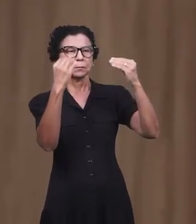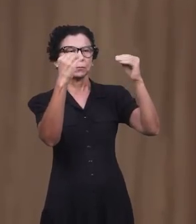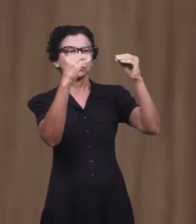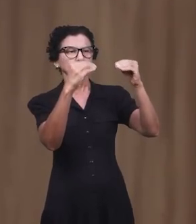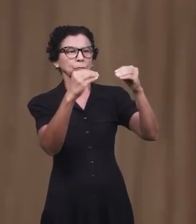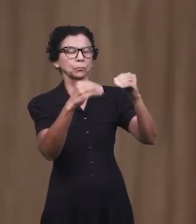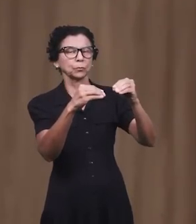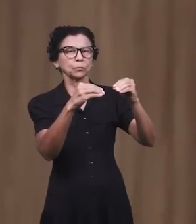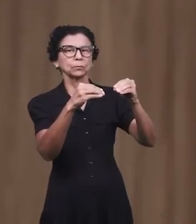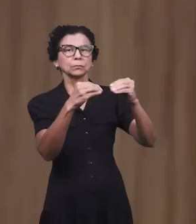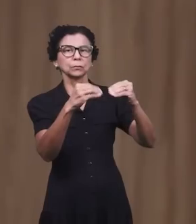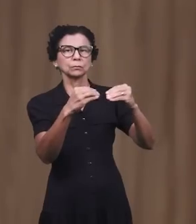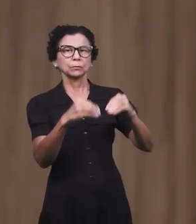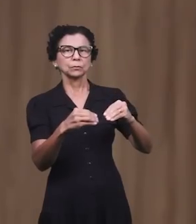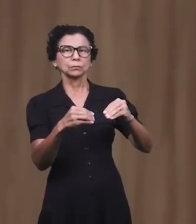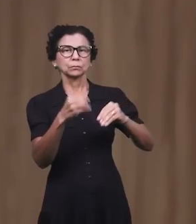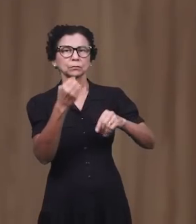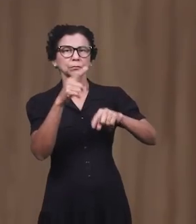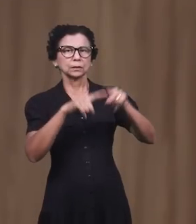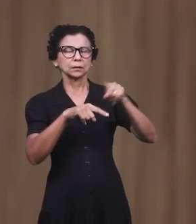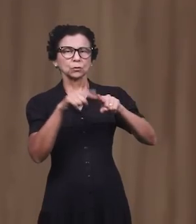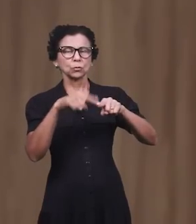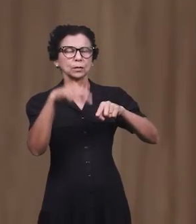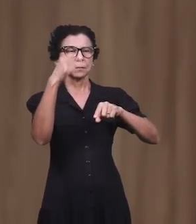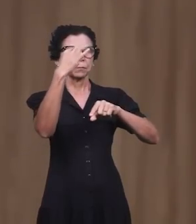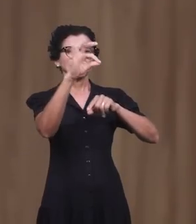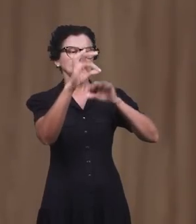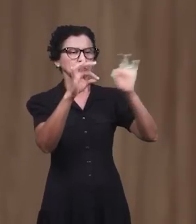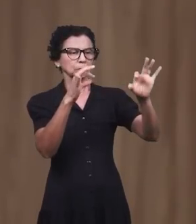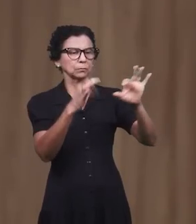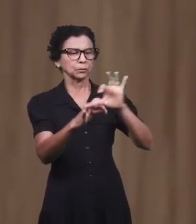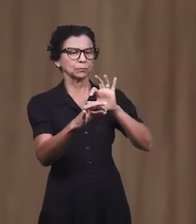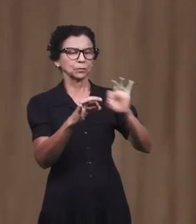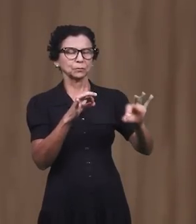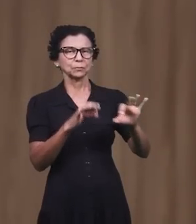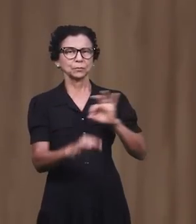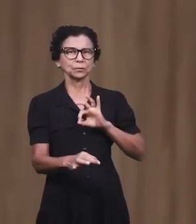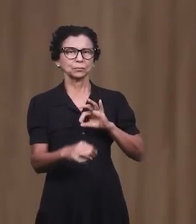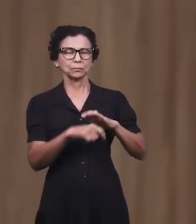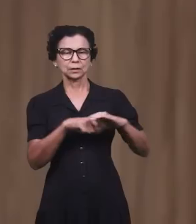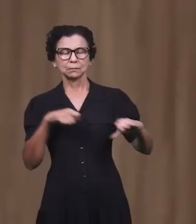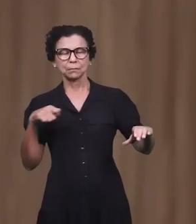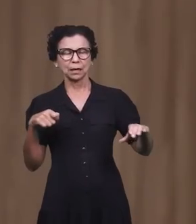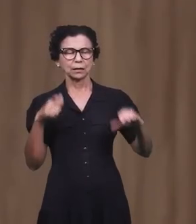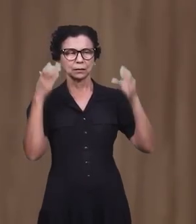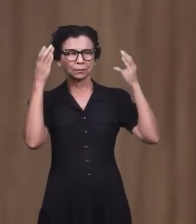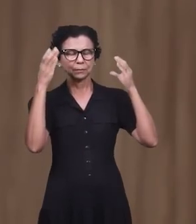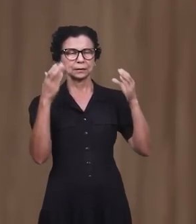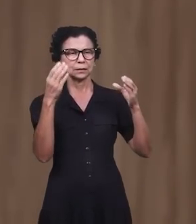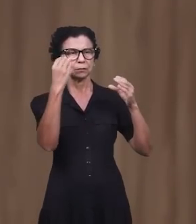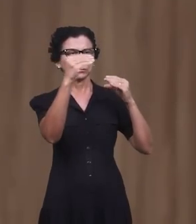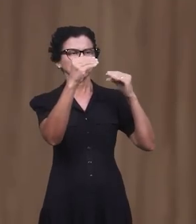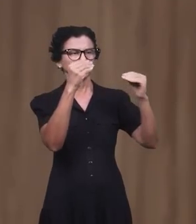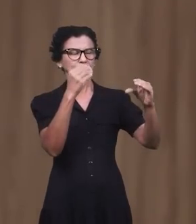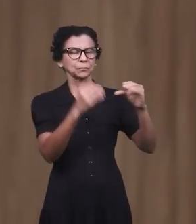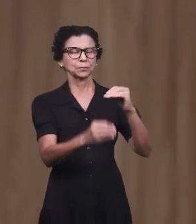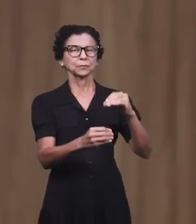Espírito Santo. É uma grande guerra, a nossa salvação é uma guerra. Mas Davi, ele